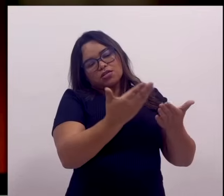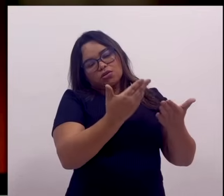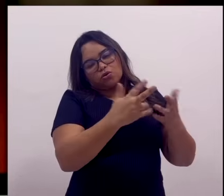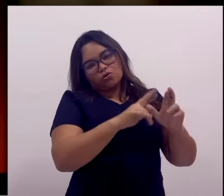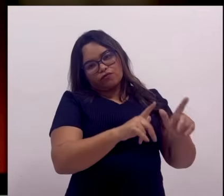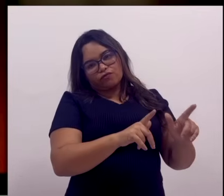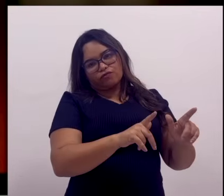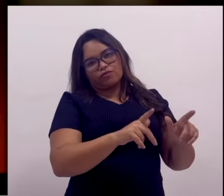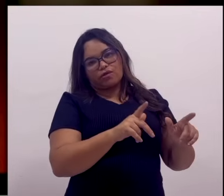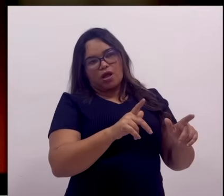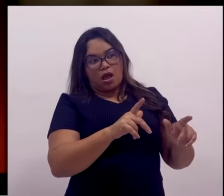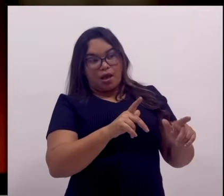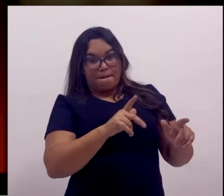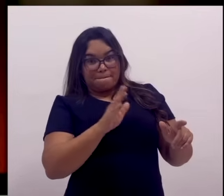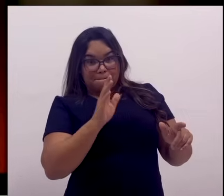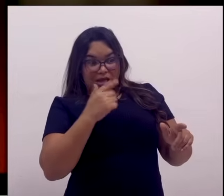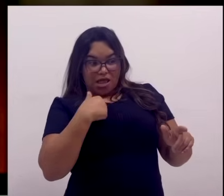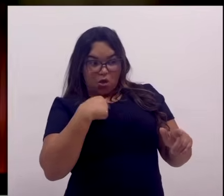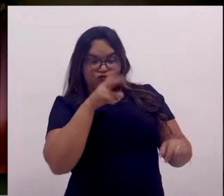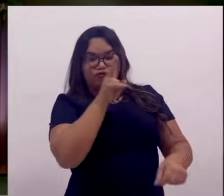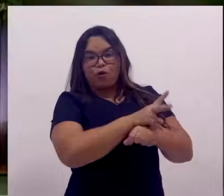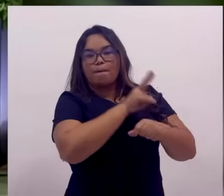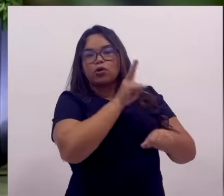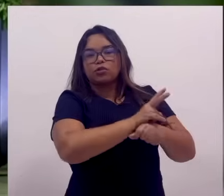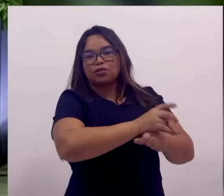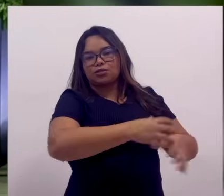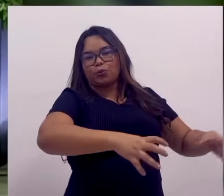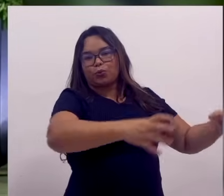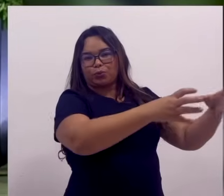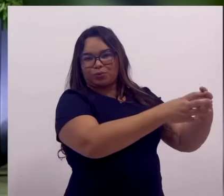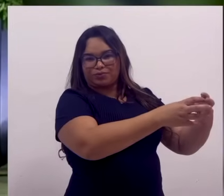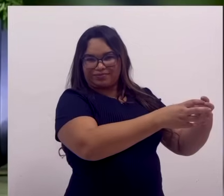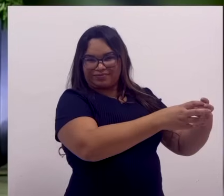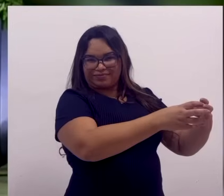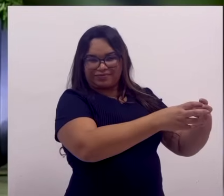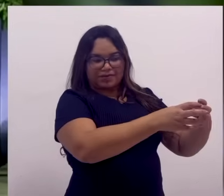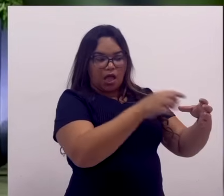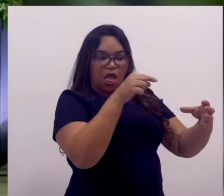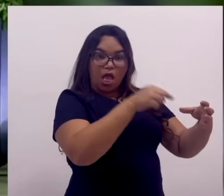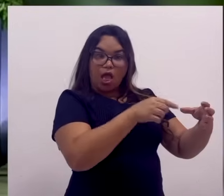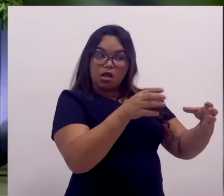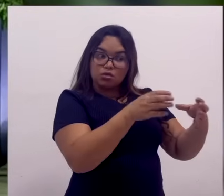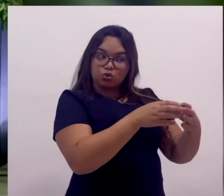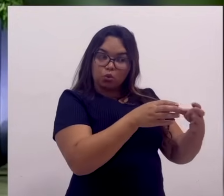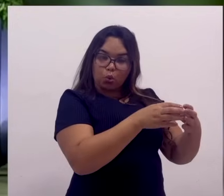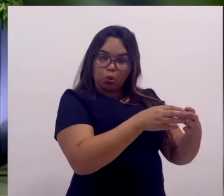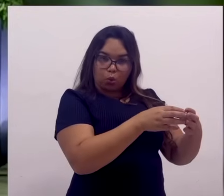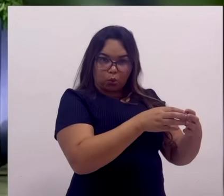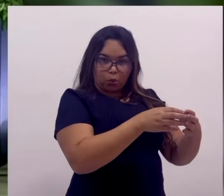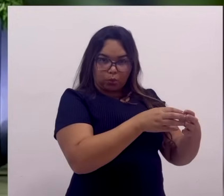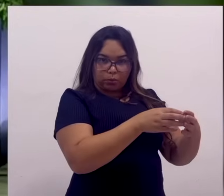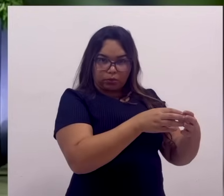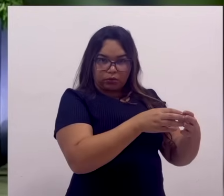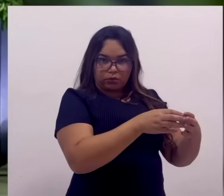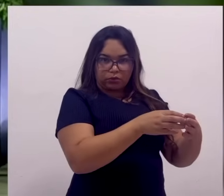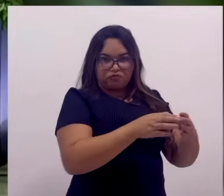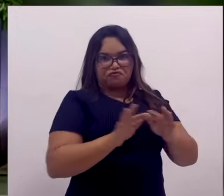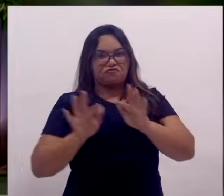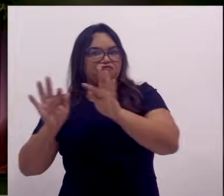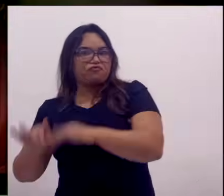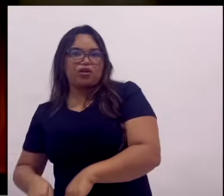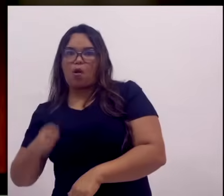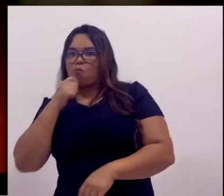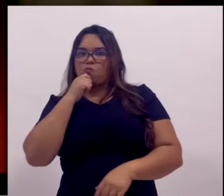também te preservarei da hora da tentação. Então eles não estarão aqui bem no final. Dessa forma, é um